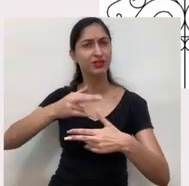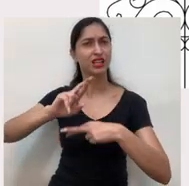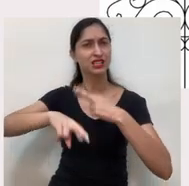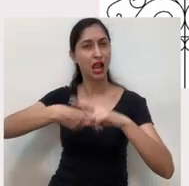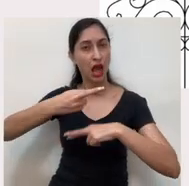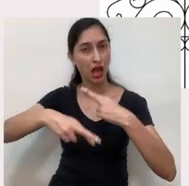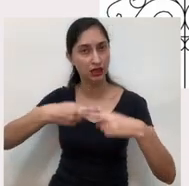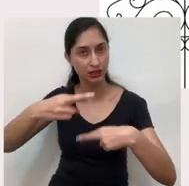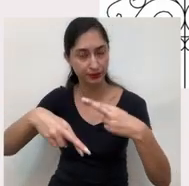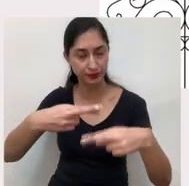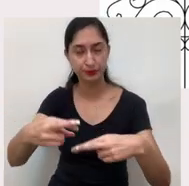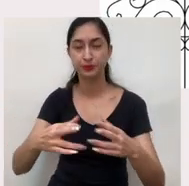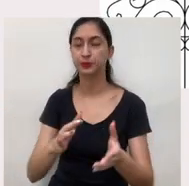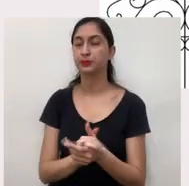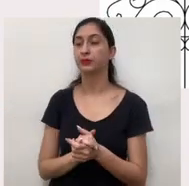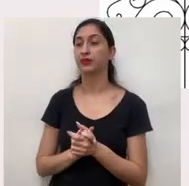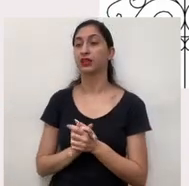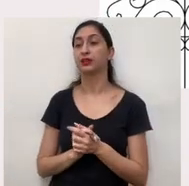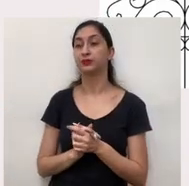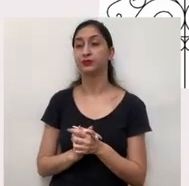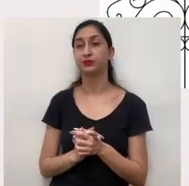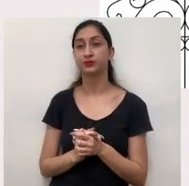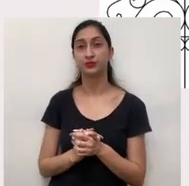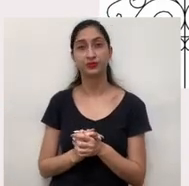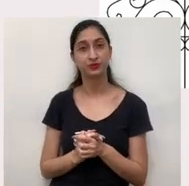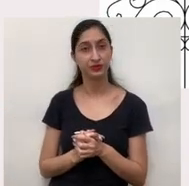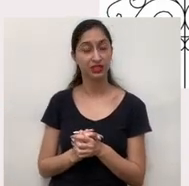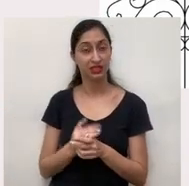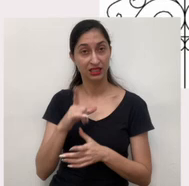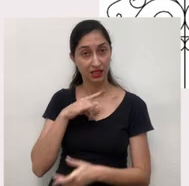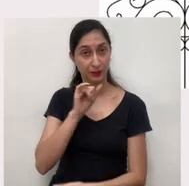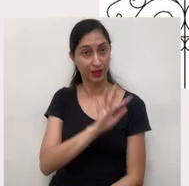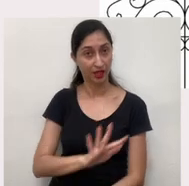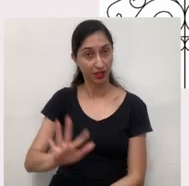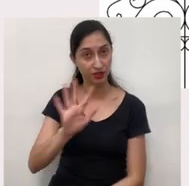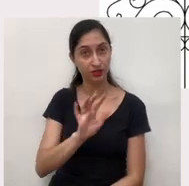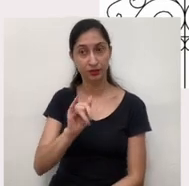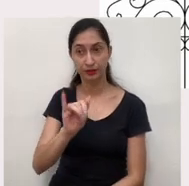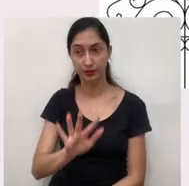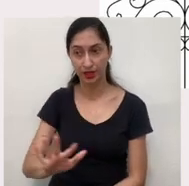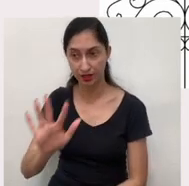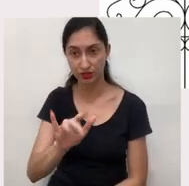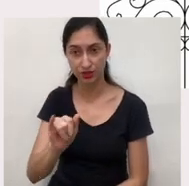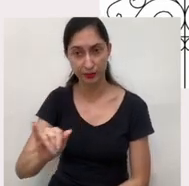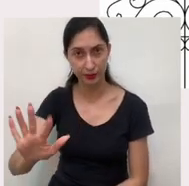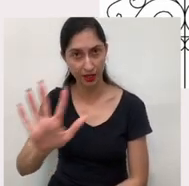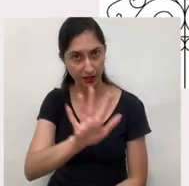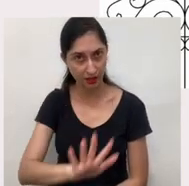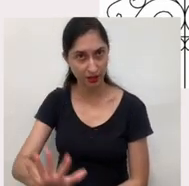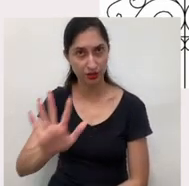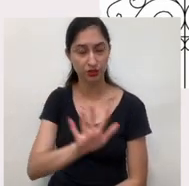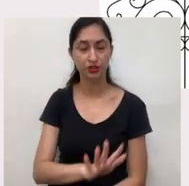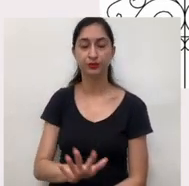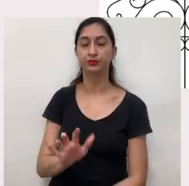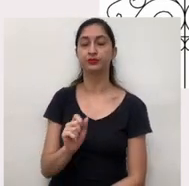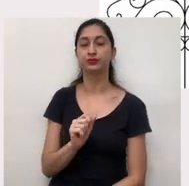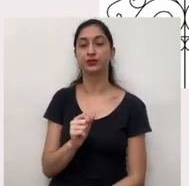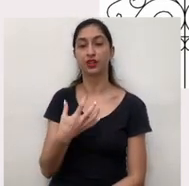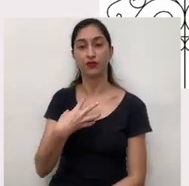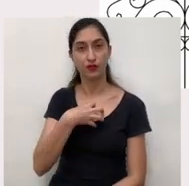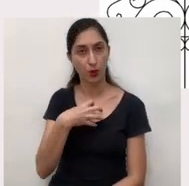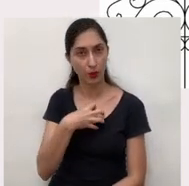reciclada, né, a partir de imagens que leem imagens, imagens que leem